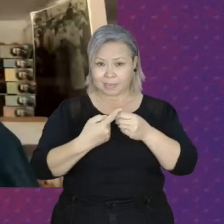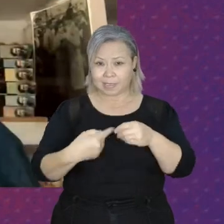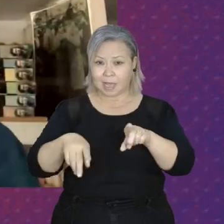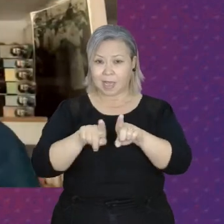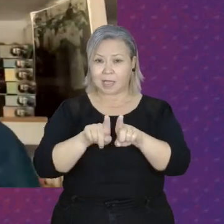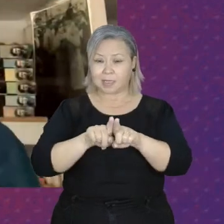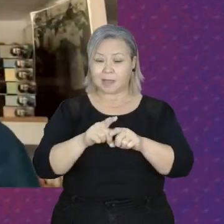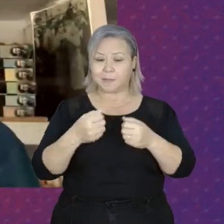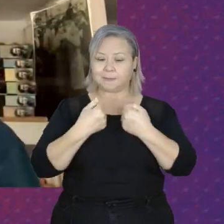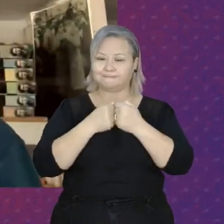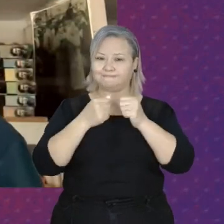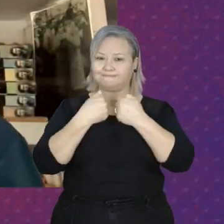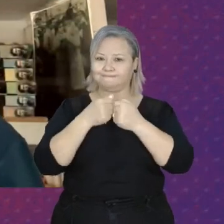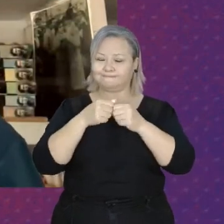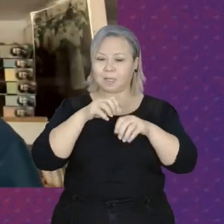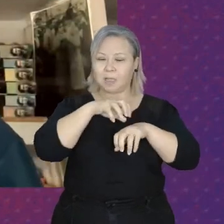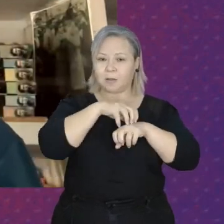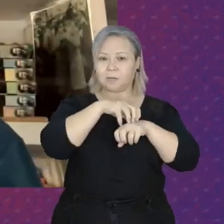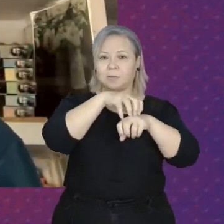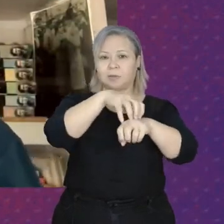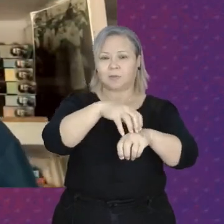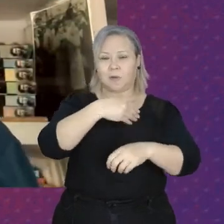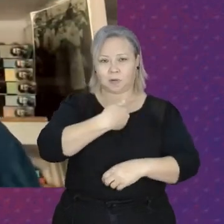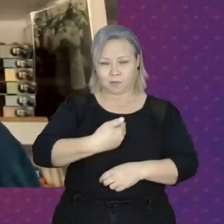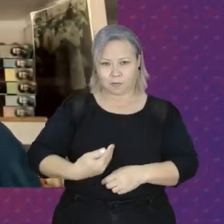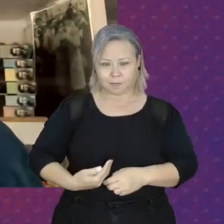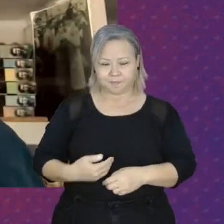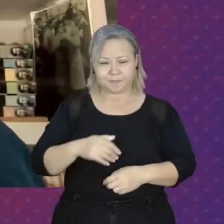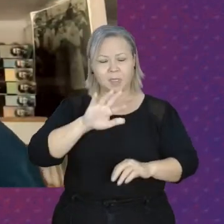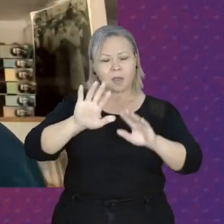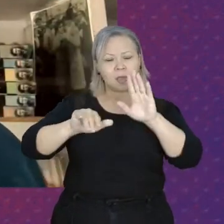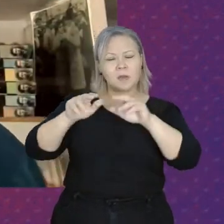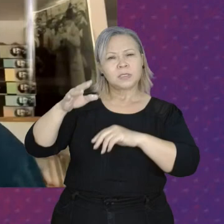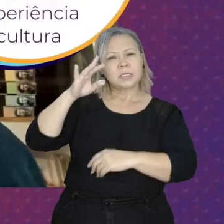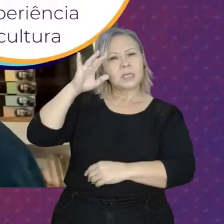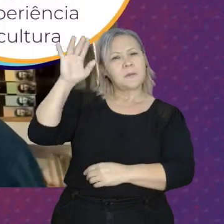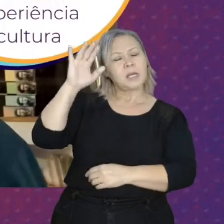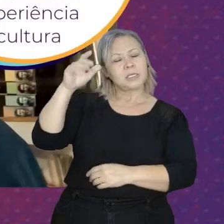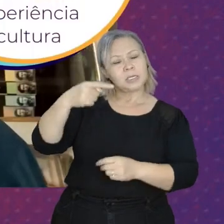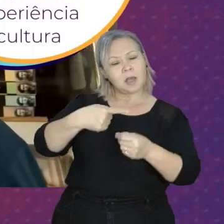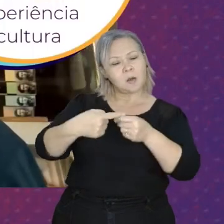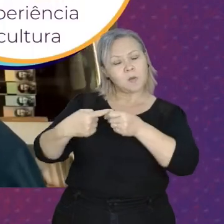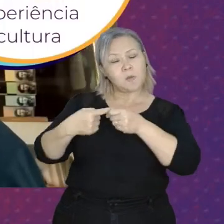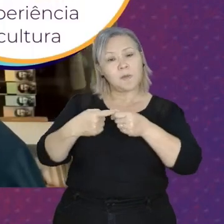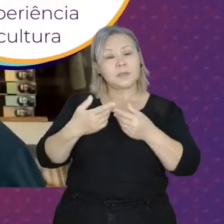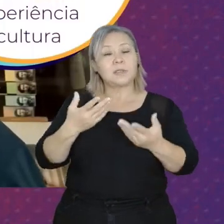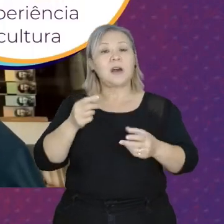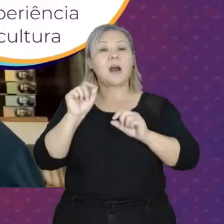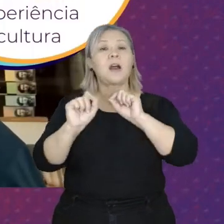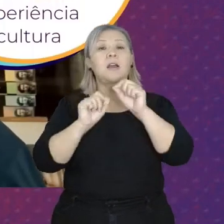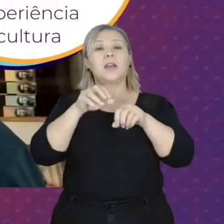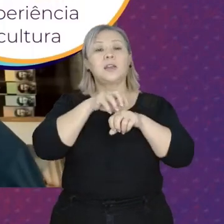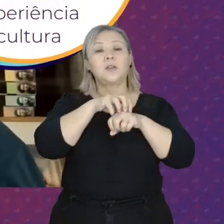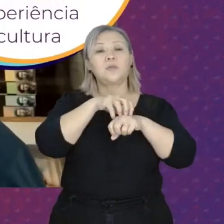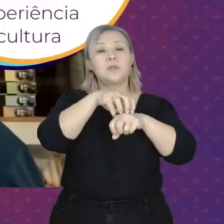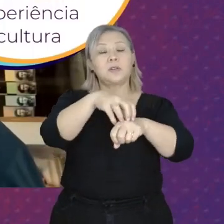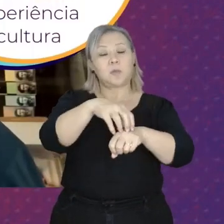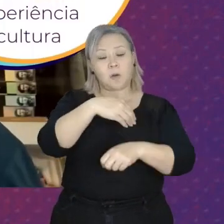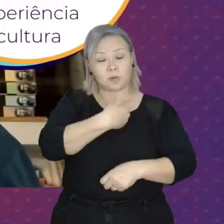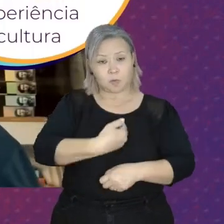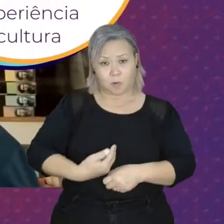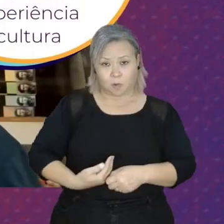do transporte público. Então, eu convido vocês a imaginar uma cidade em que o transporte